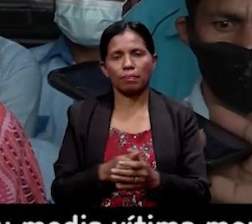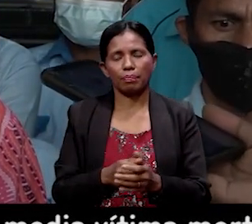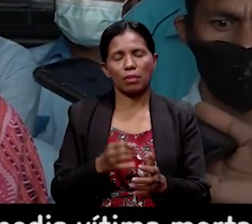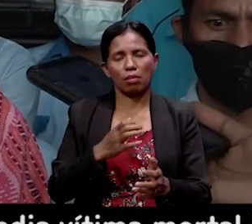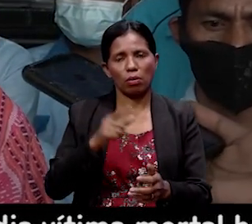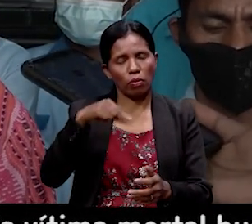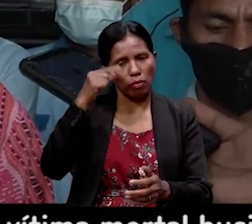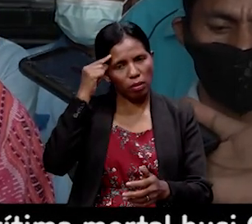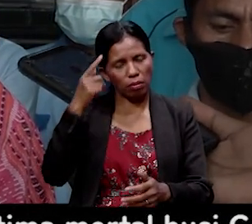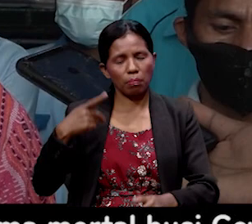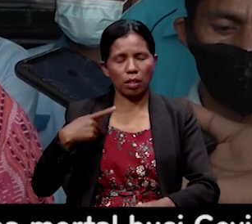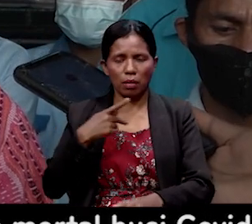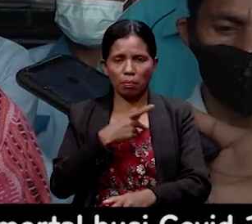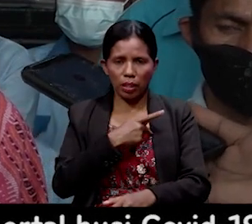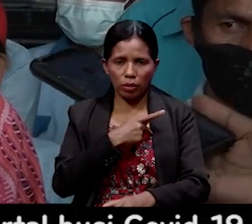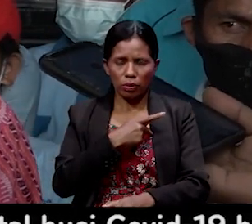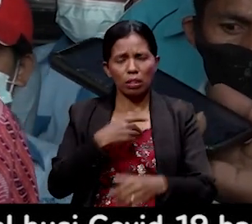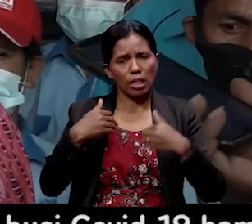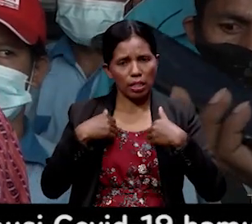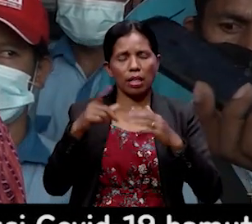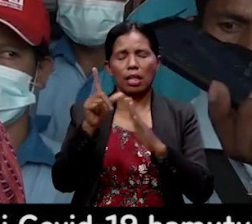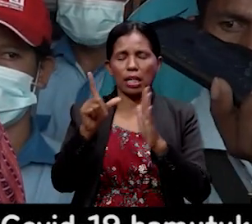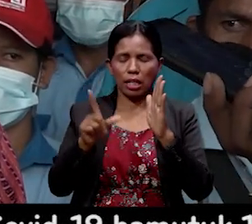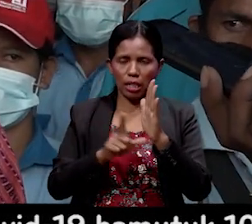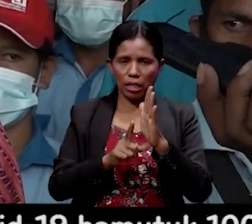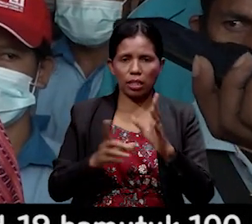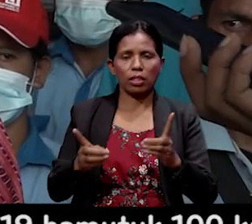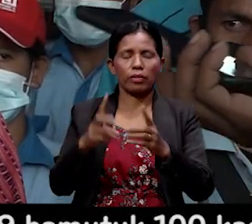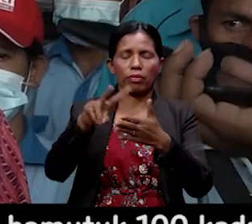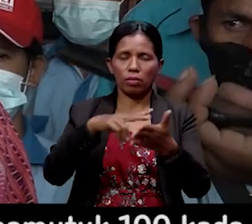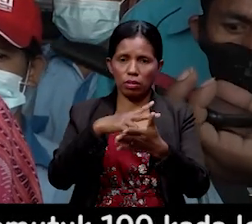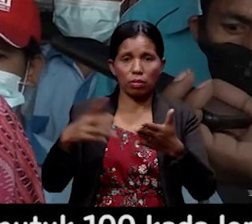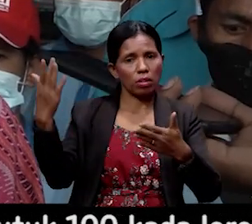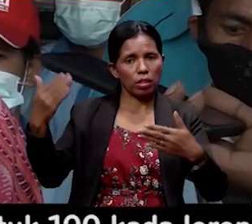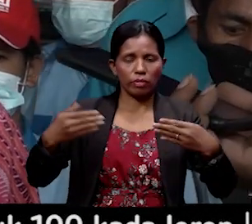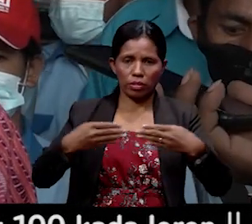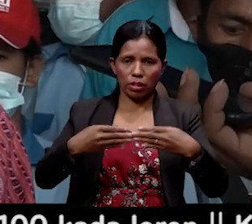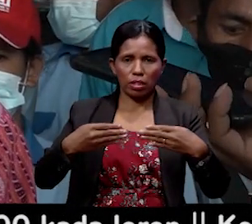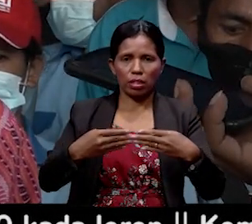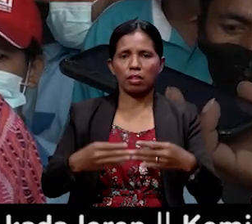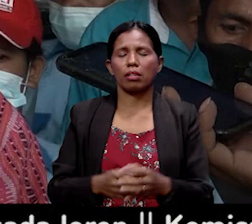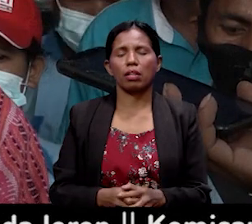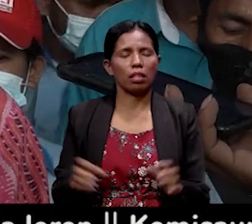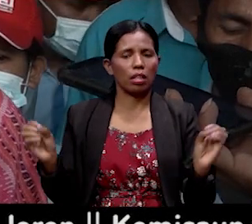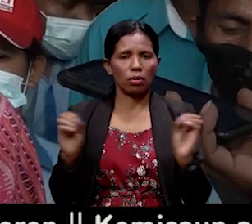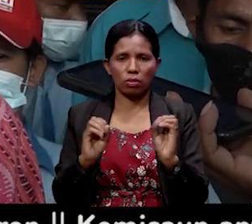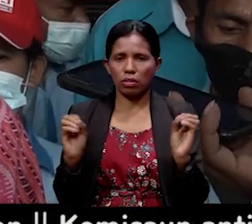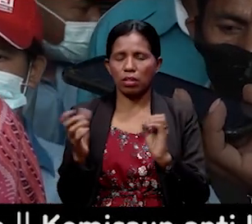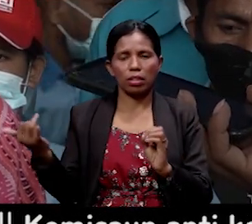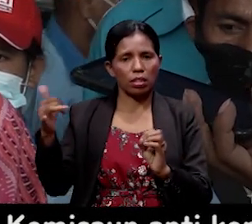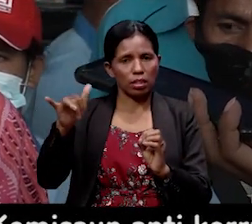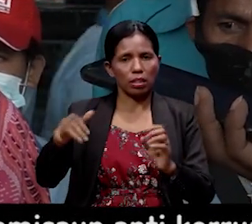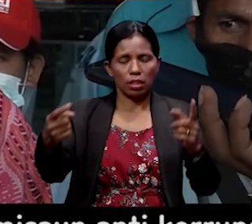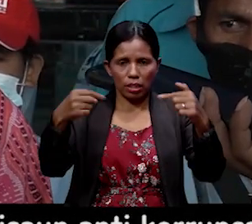parlamento e a lei contra violação fronteira e la ode sirebbe tama